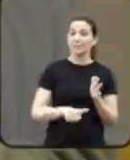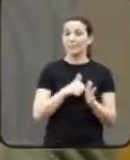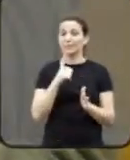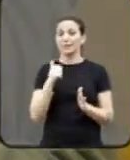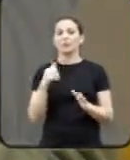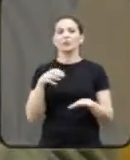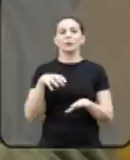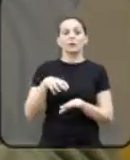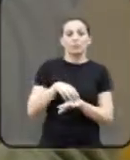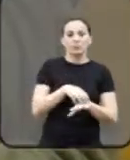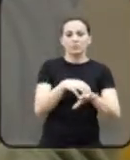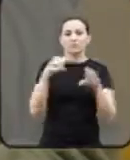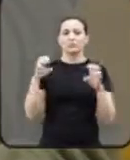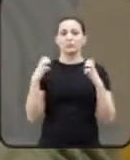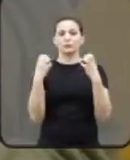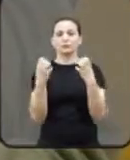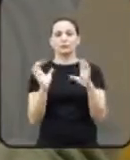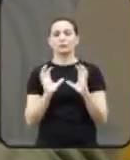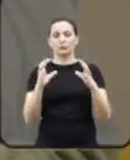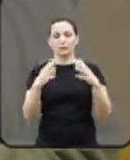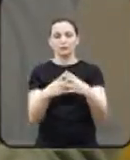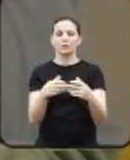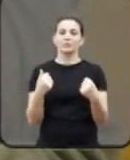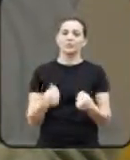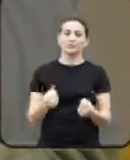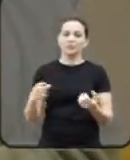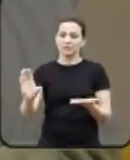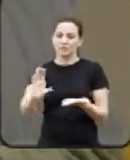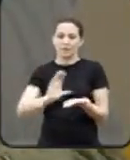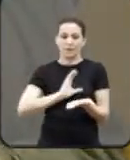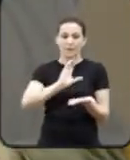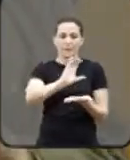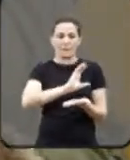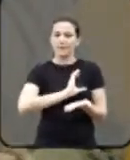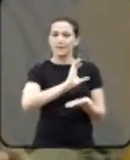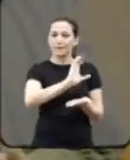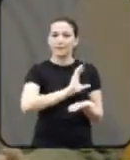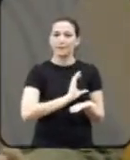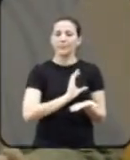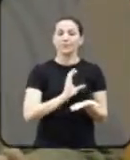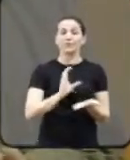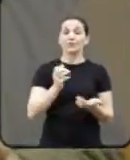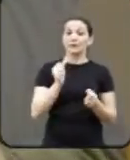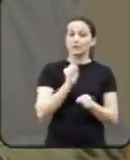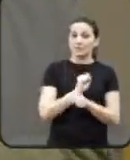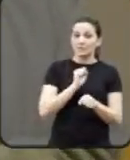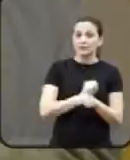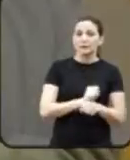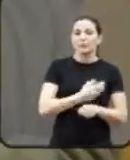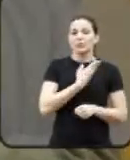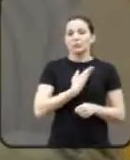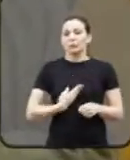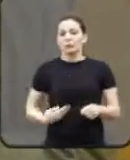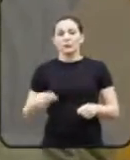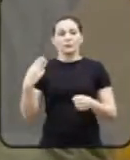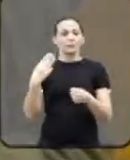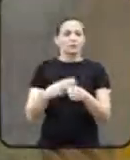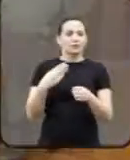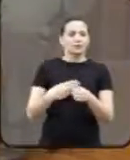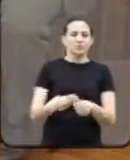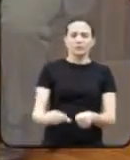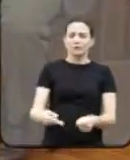DAI, na Praça do DAI. Mas transporte coletivo realmente exige investimento. E esperar investimento de